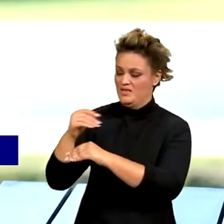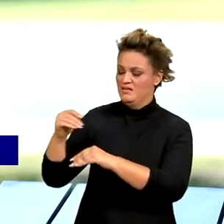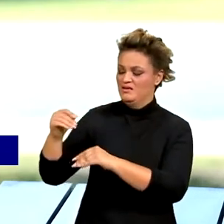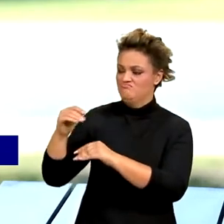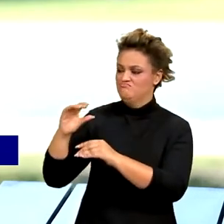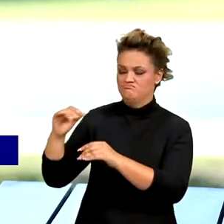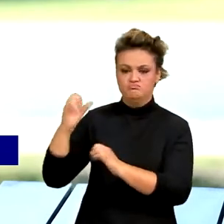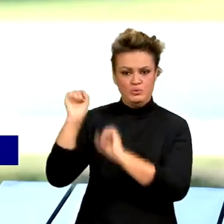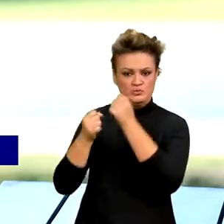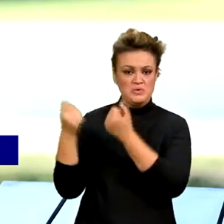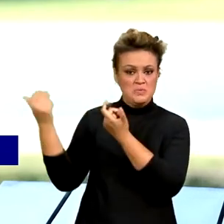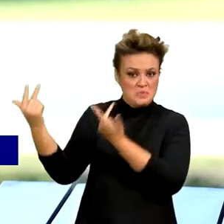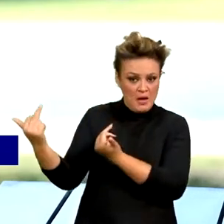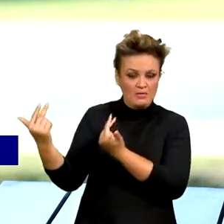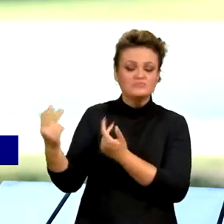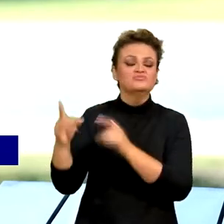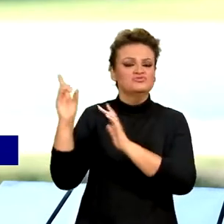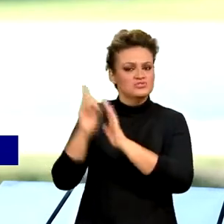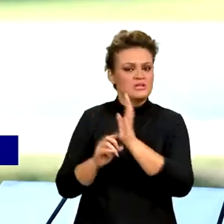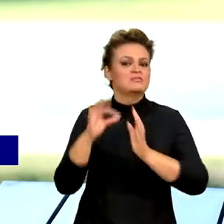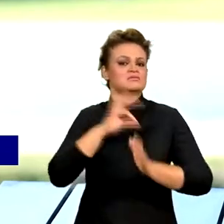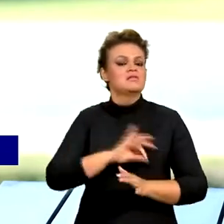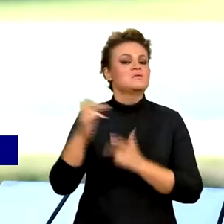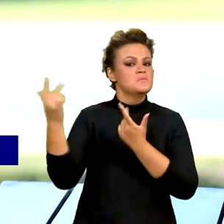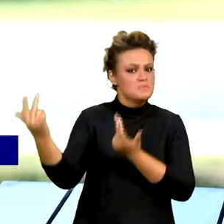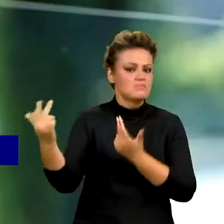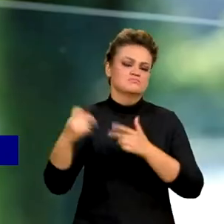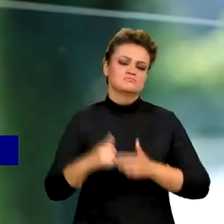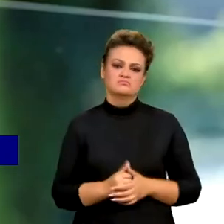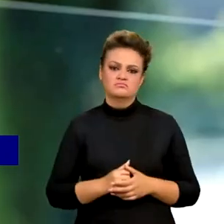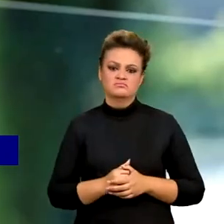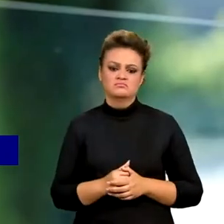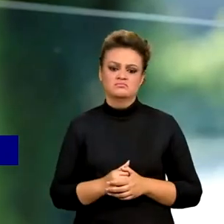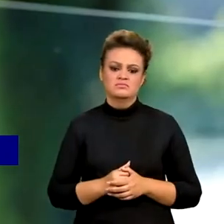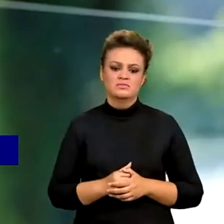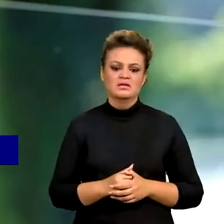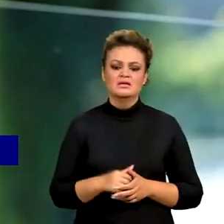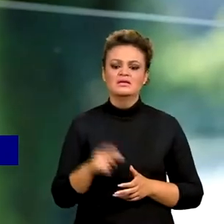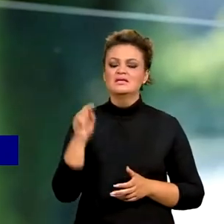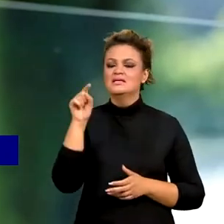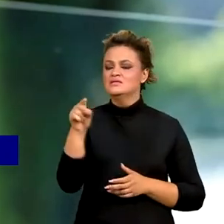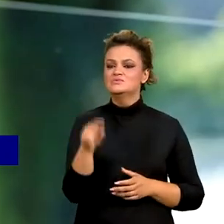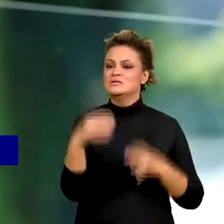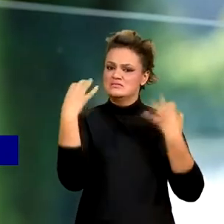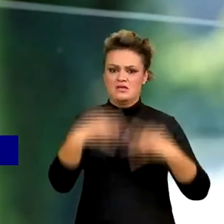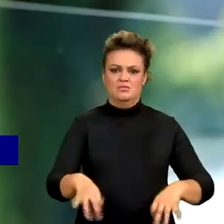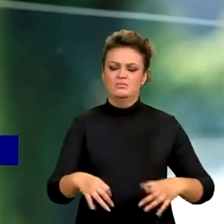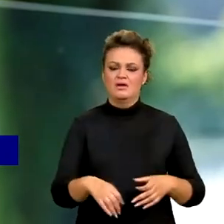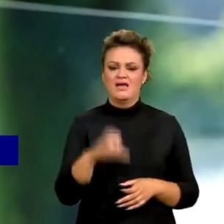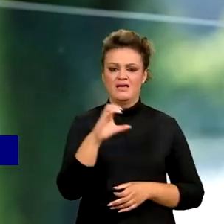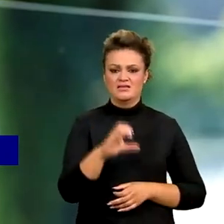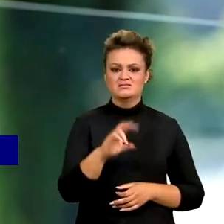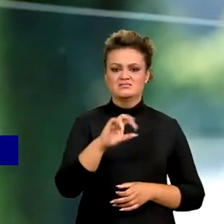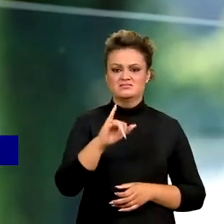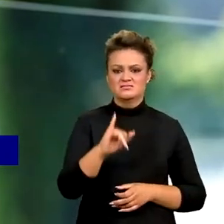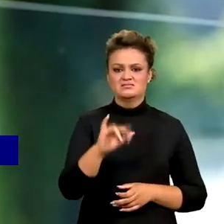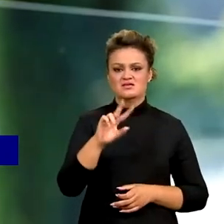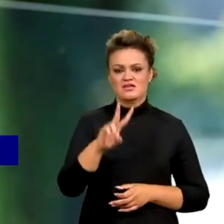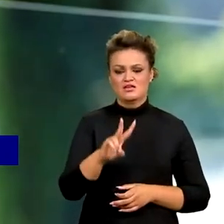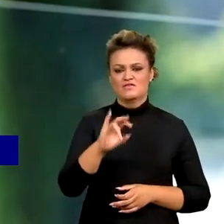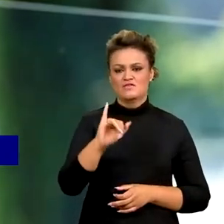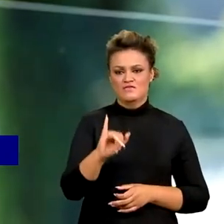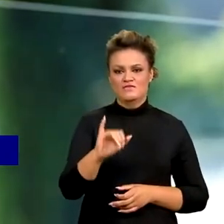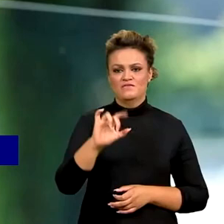ela tem direito de real mesmo salário eu acho que é uma coisa civil está